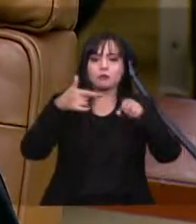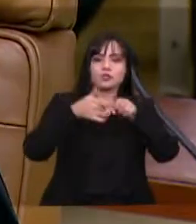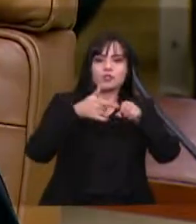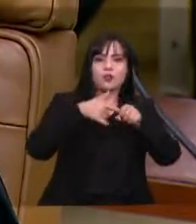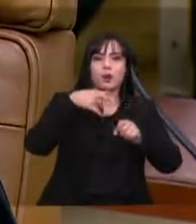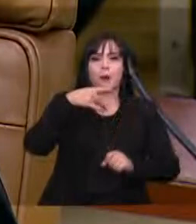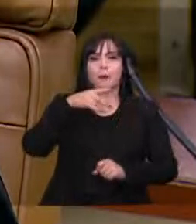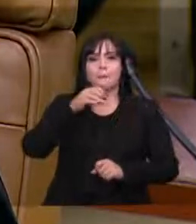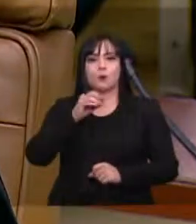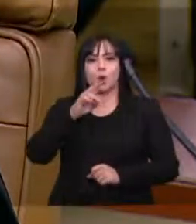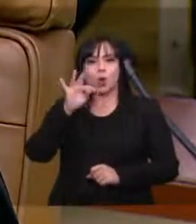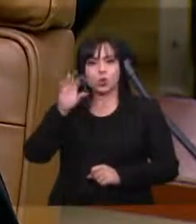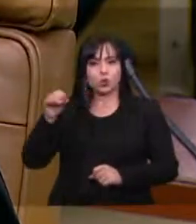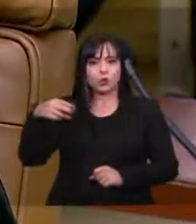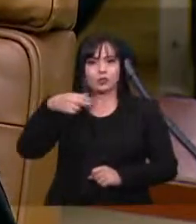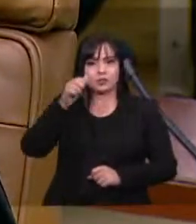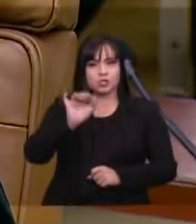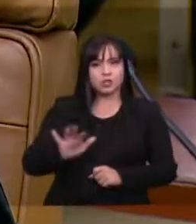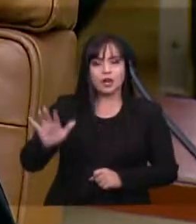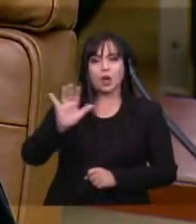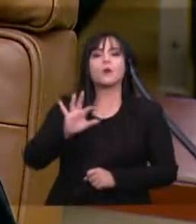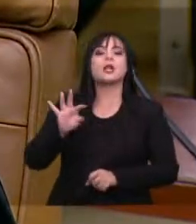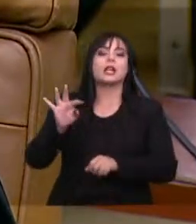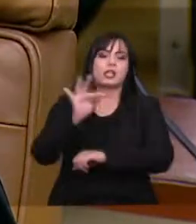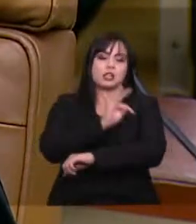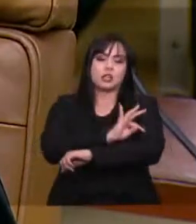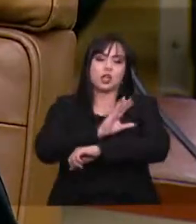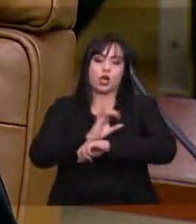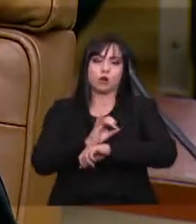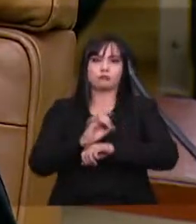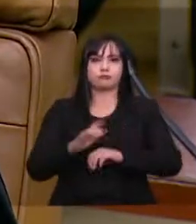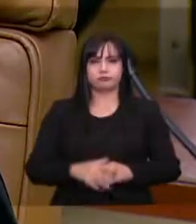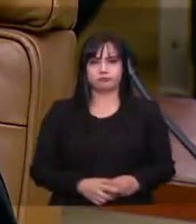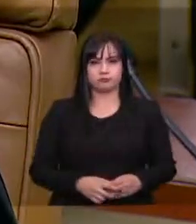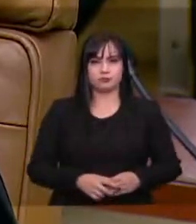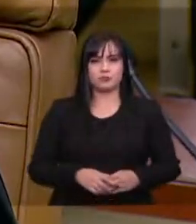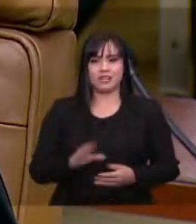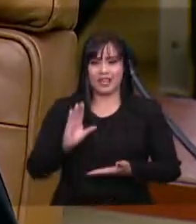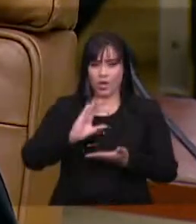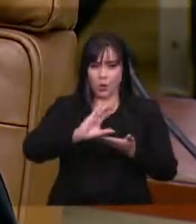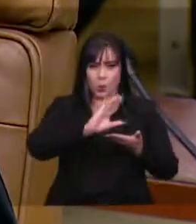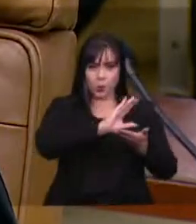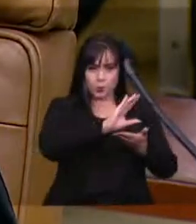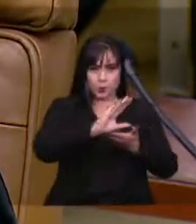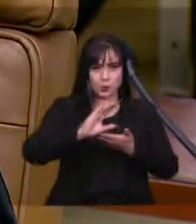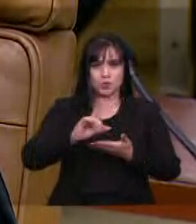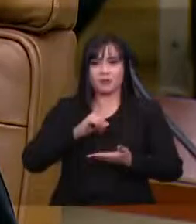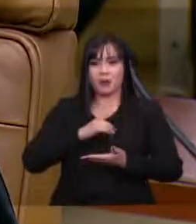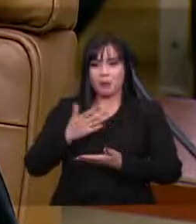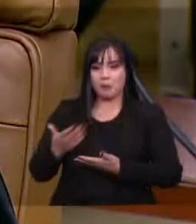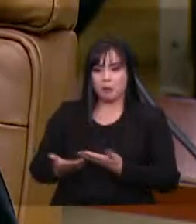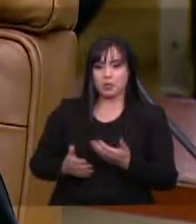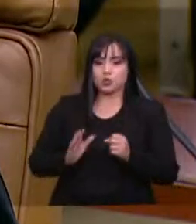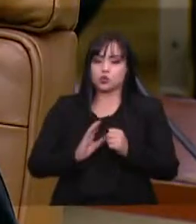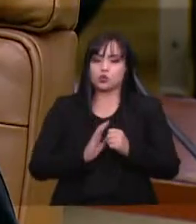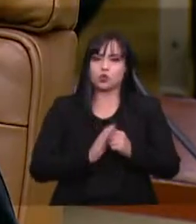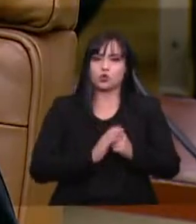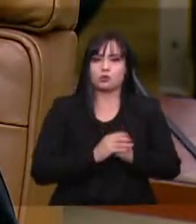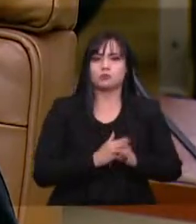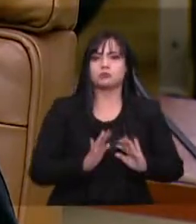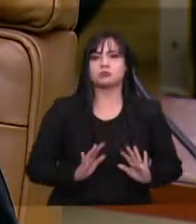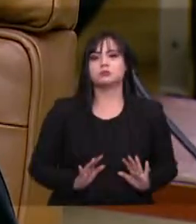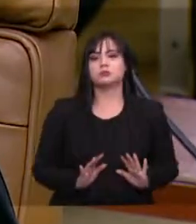Nacional no Estado de Tocantins segundo Tais recursos foram submetidos a procedimentos de ocultação